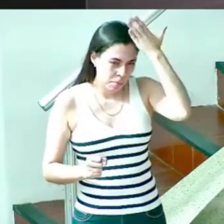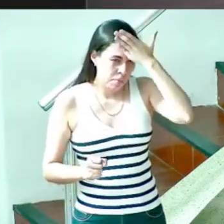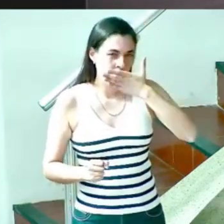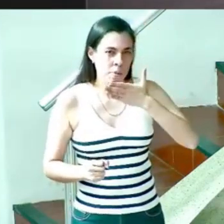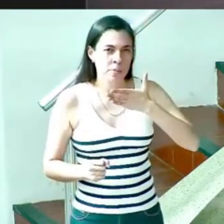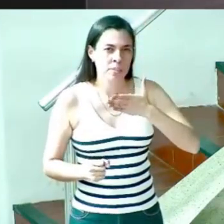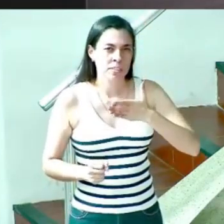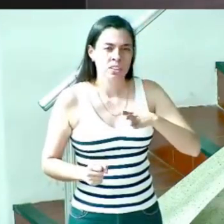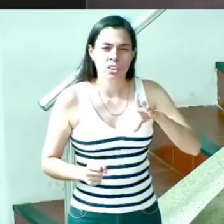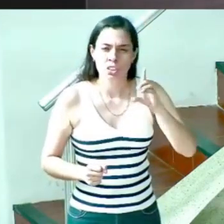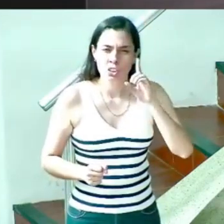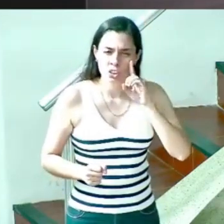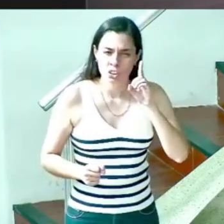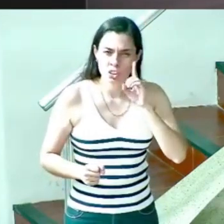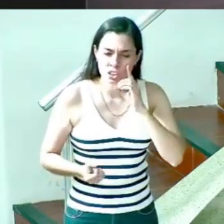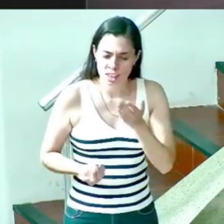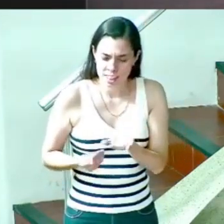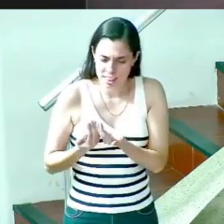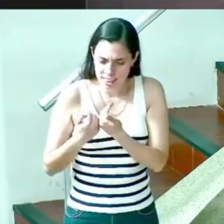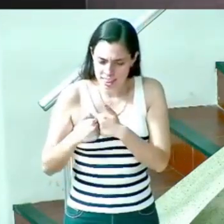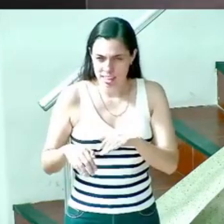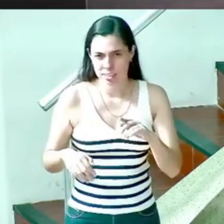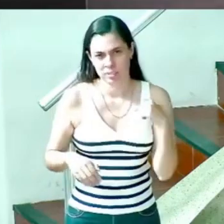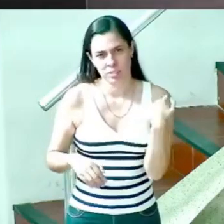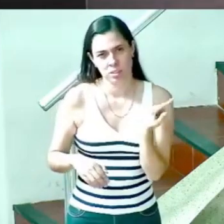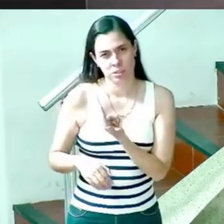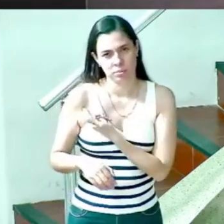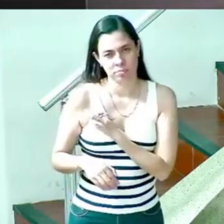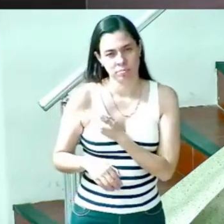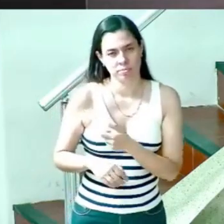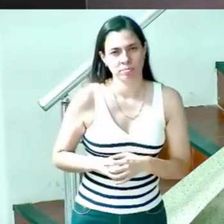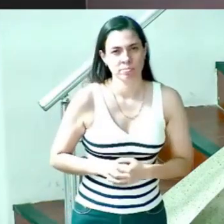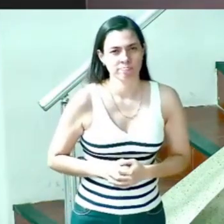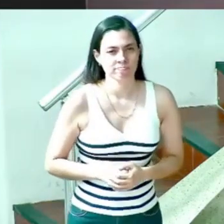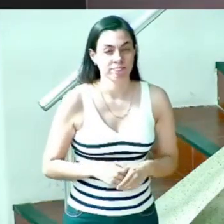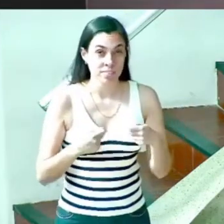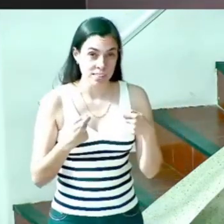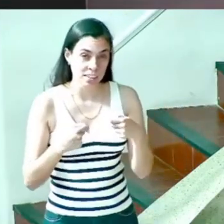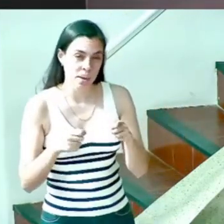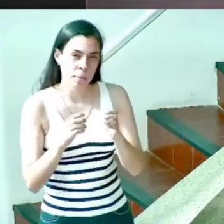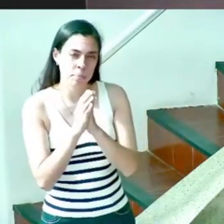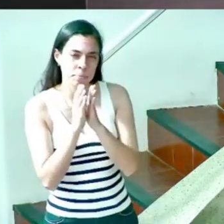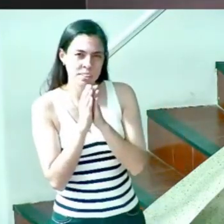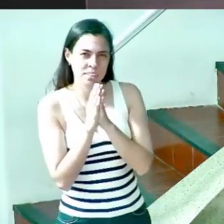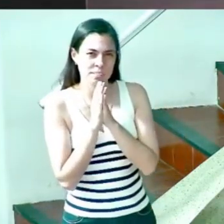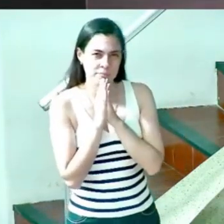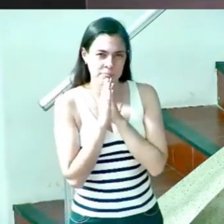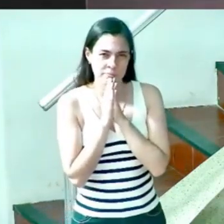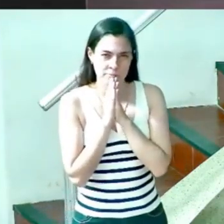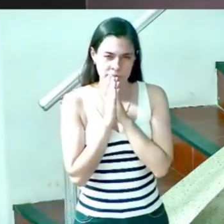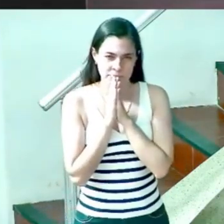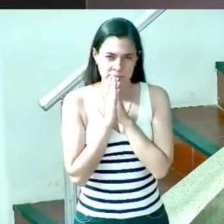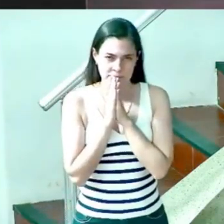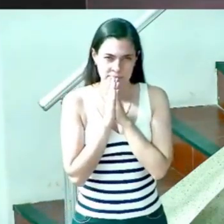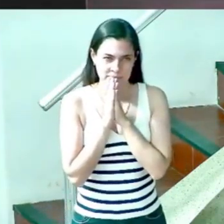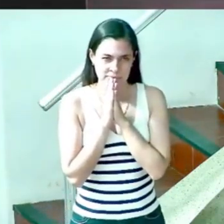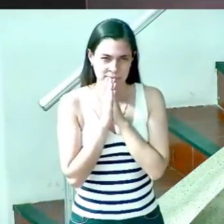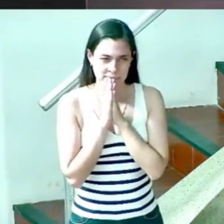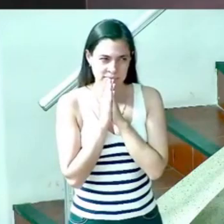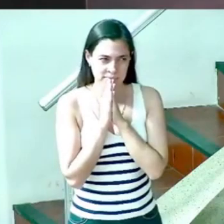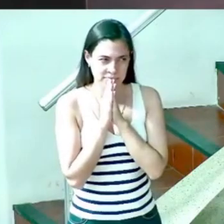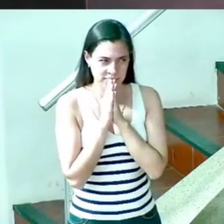nós a cada dia. É por isso que nós devemos pedir a Deus, em sua